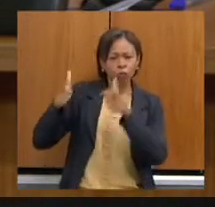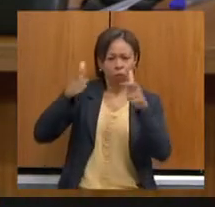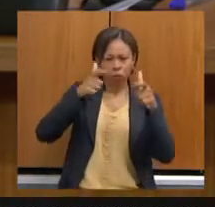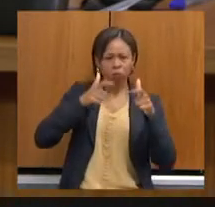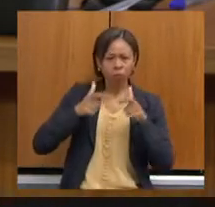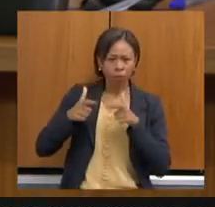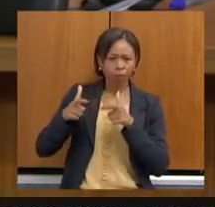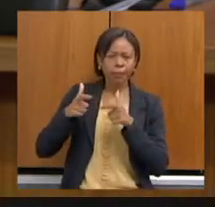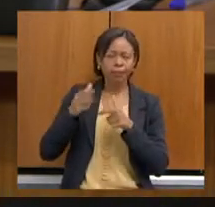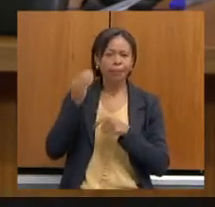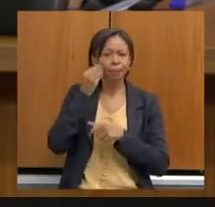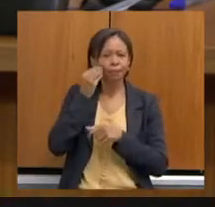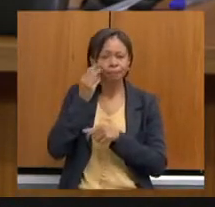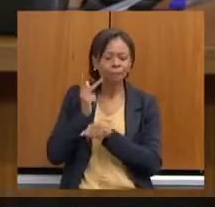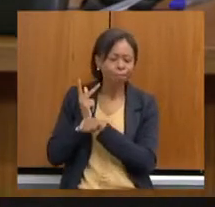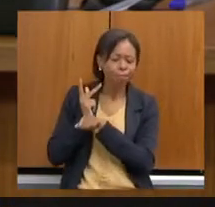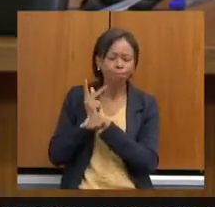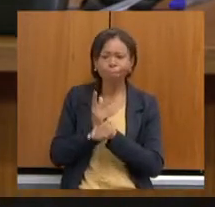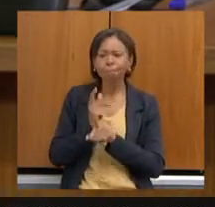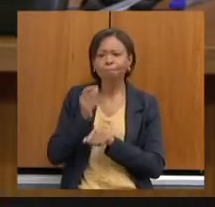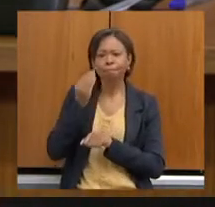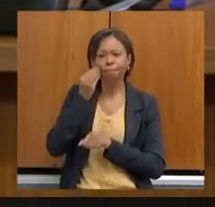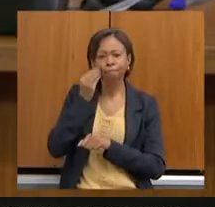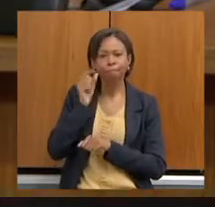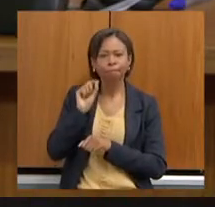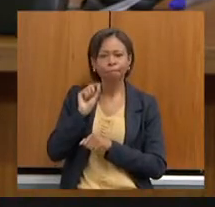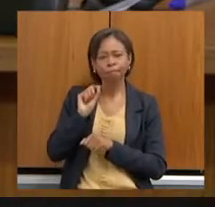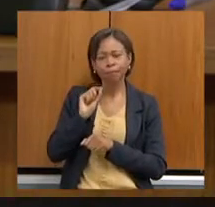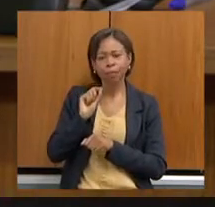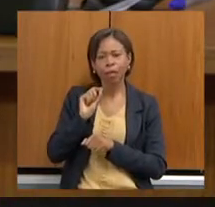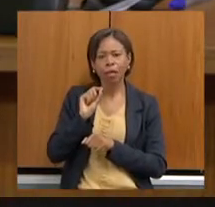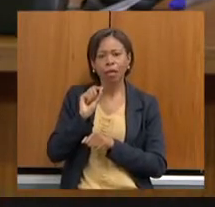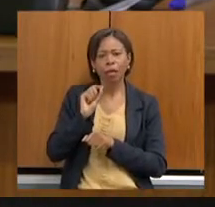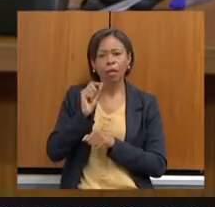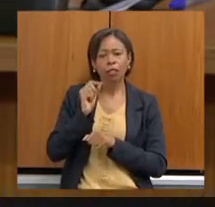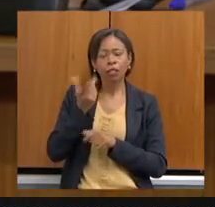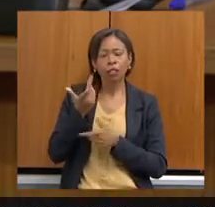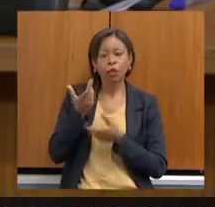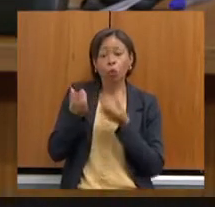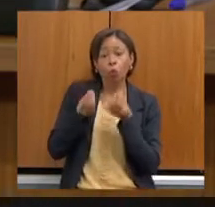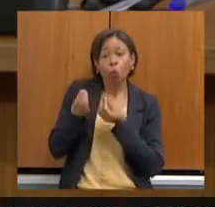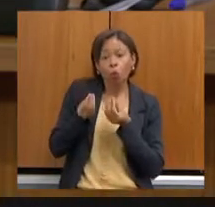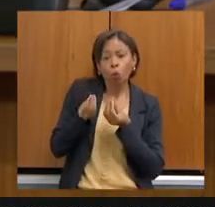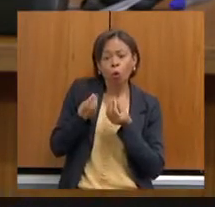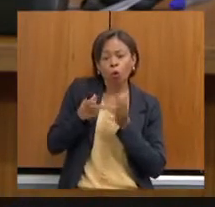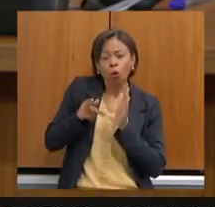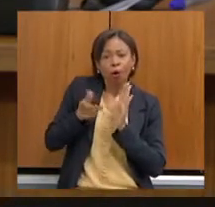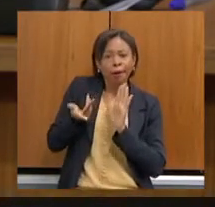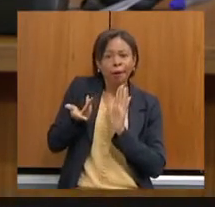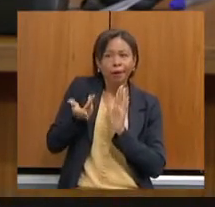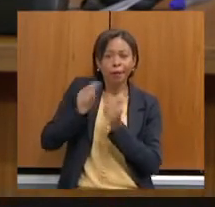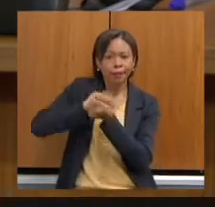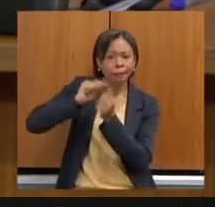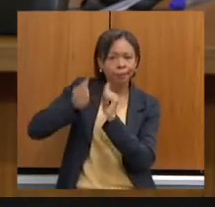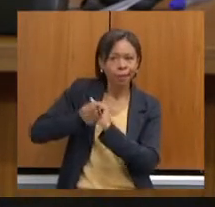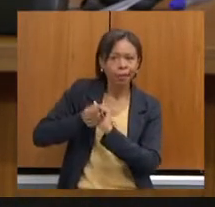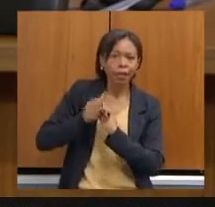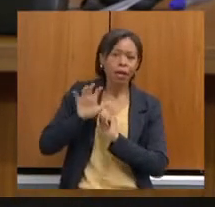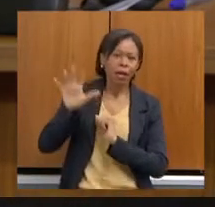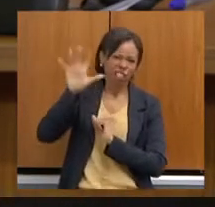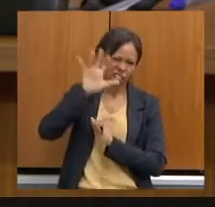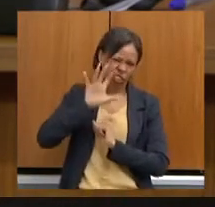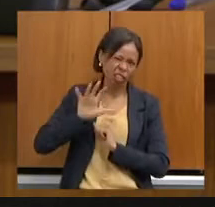buscando caracterização é de como região de queijo minas artesanal que a região de Diamantina